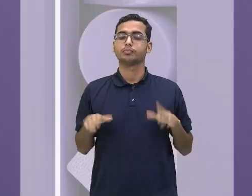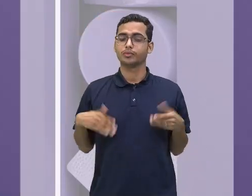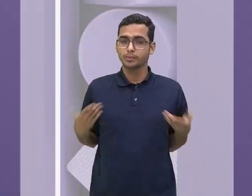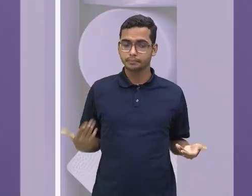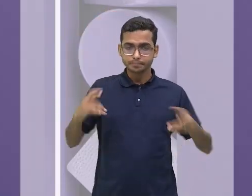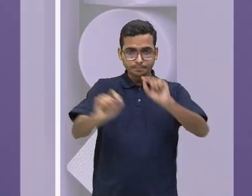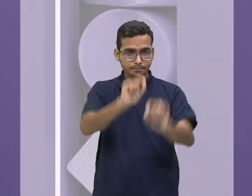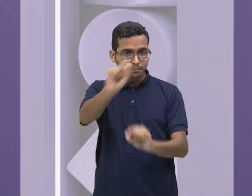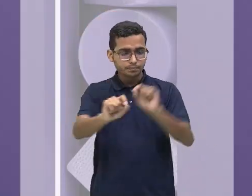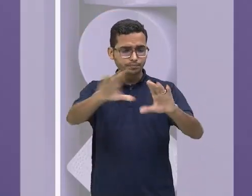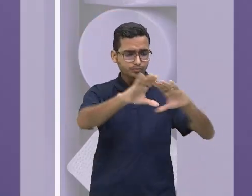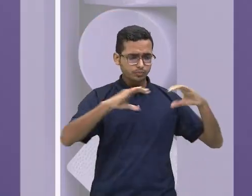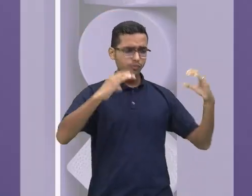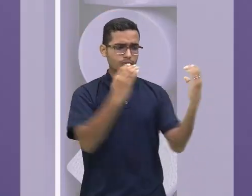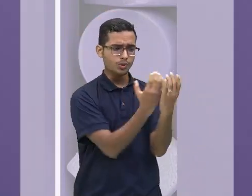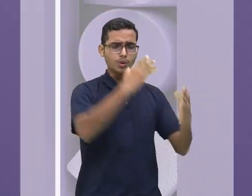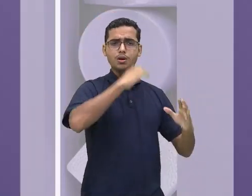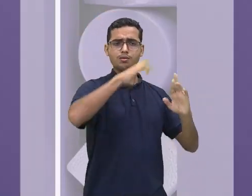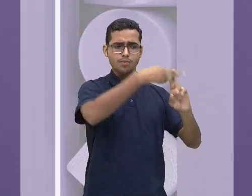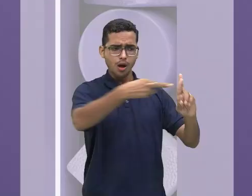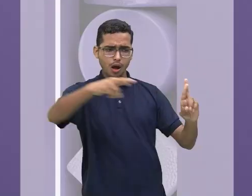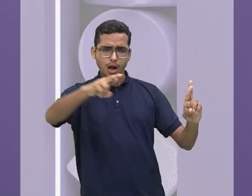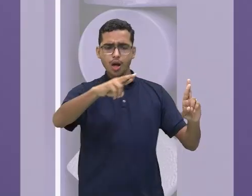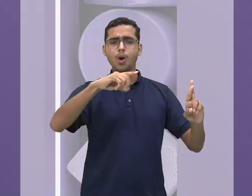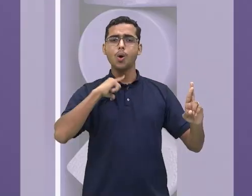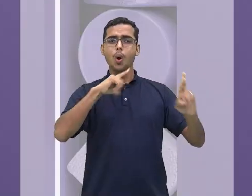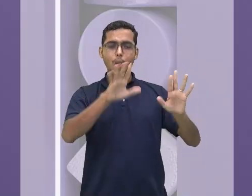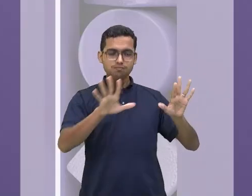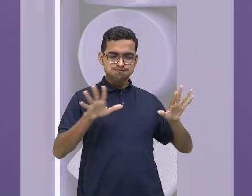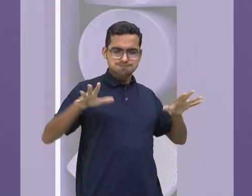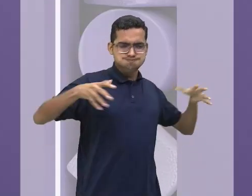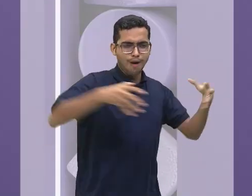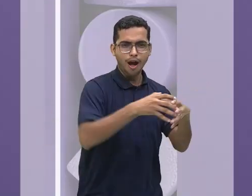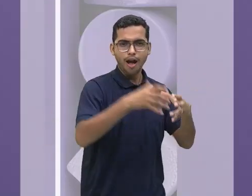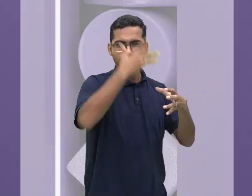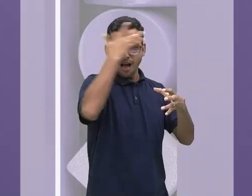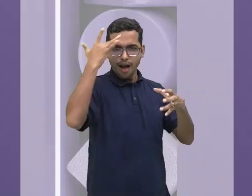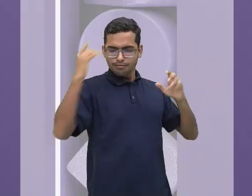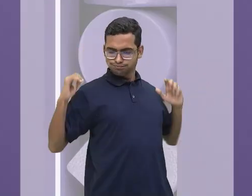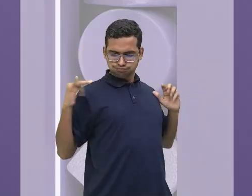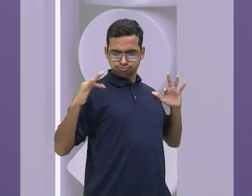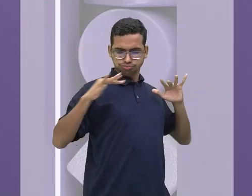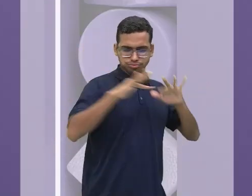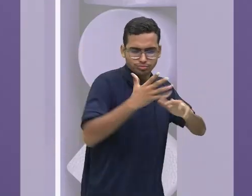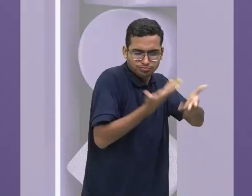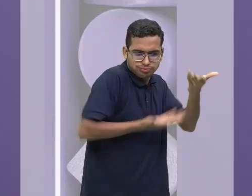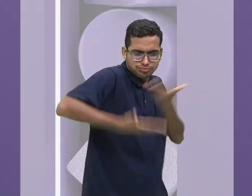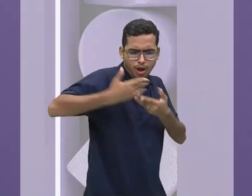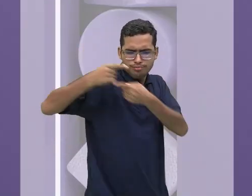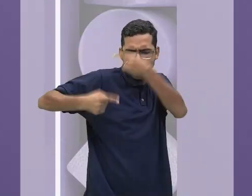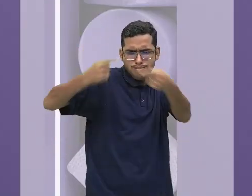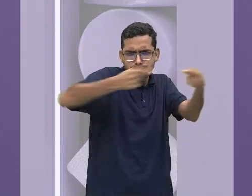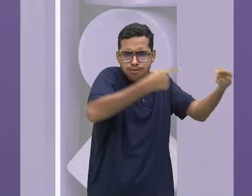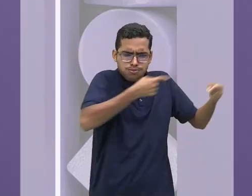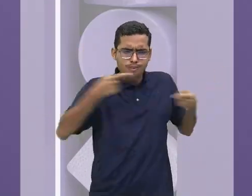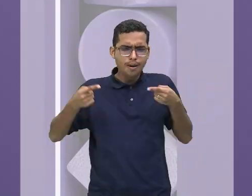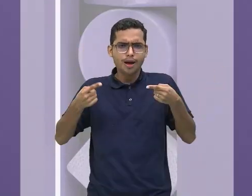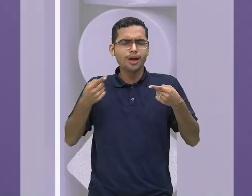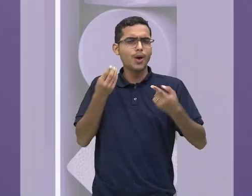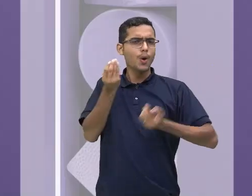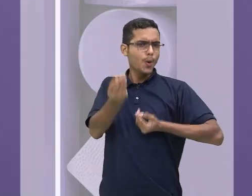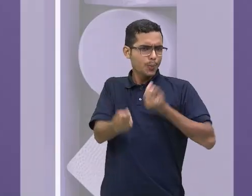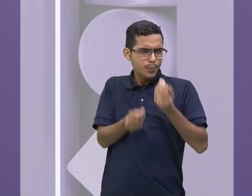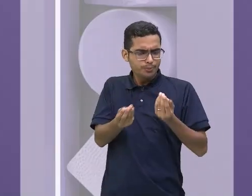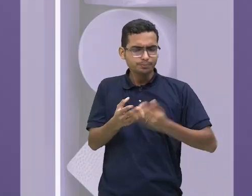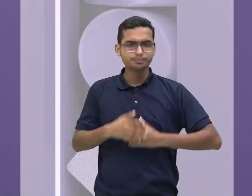que comunidades religiosas, coletivos sociais se envolvam nessa discussão? Principalmente,